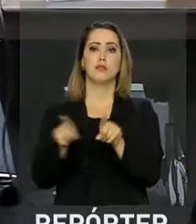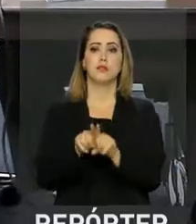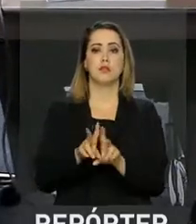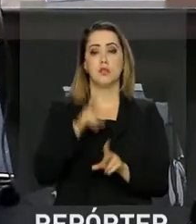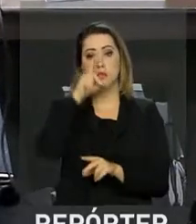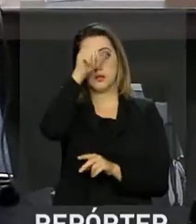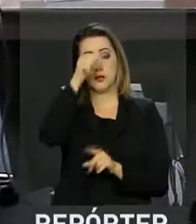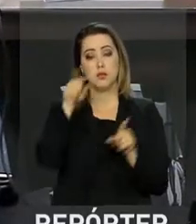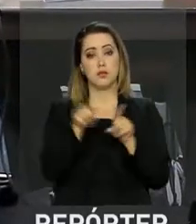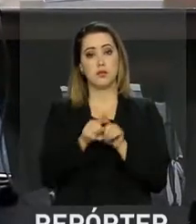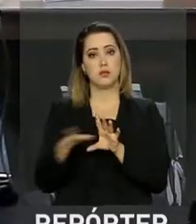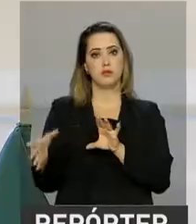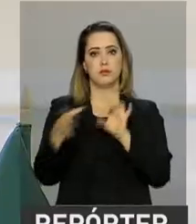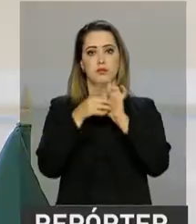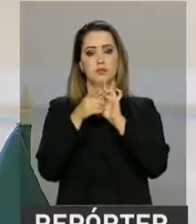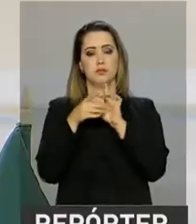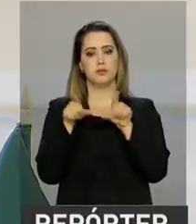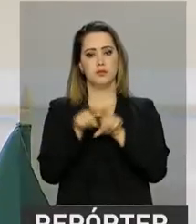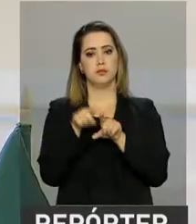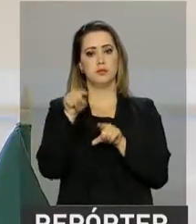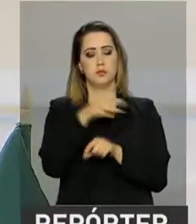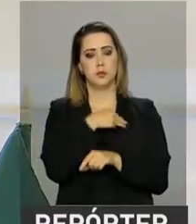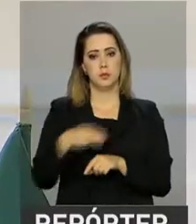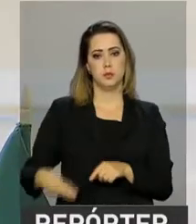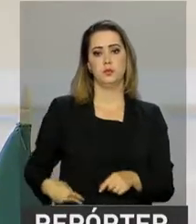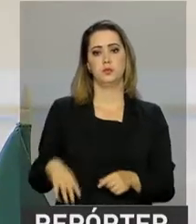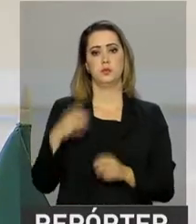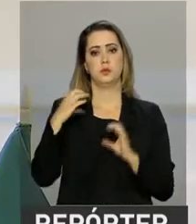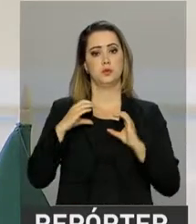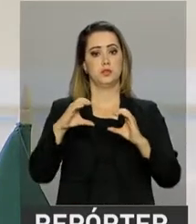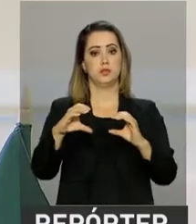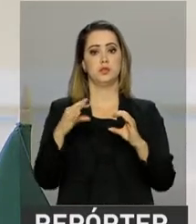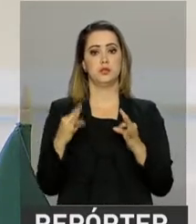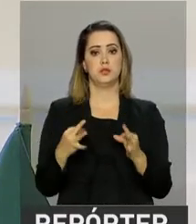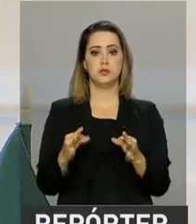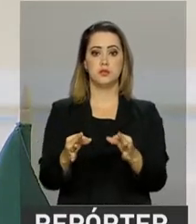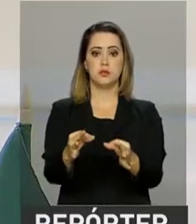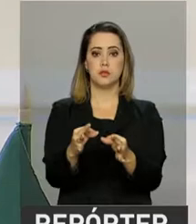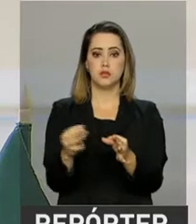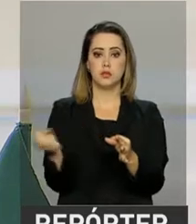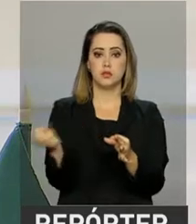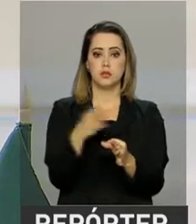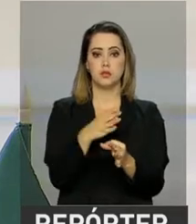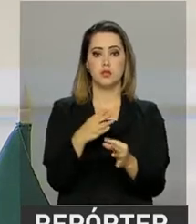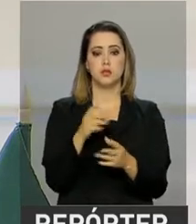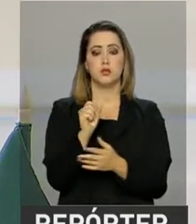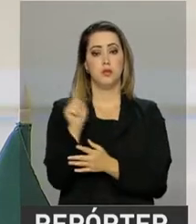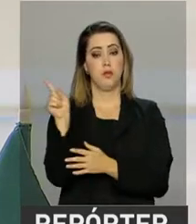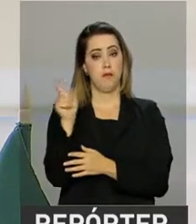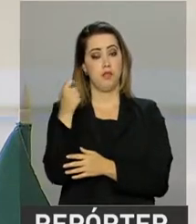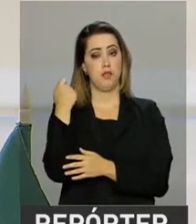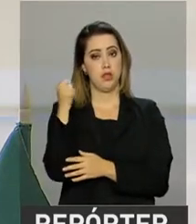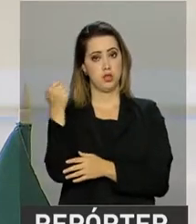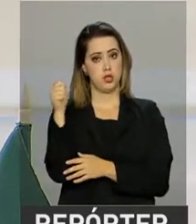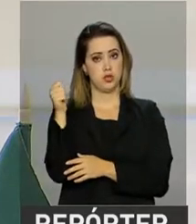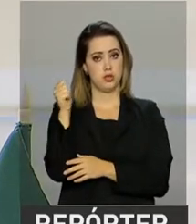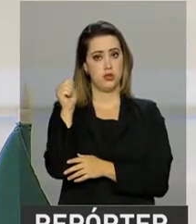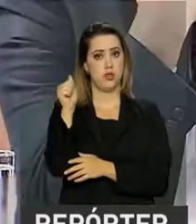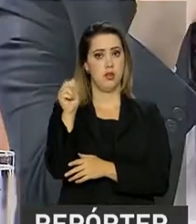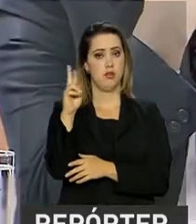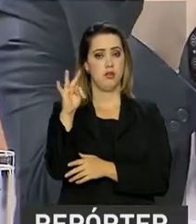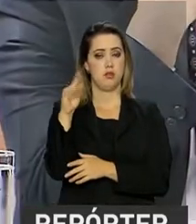fortalecimento da parceria o ministro da ciência tecnologia e inovação argentino lino baranha